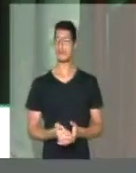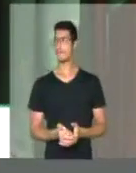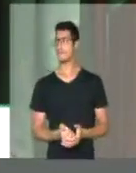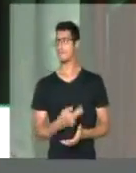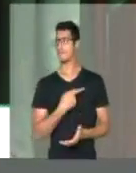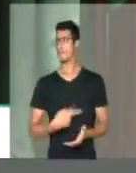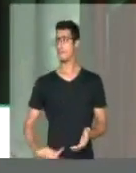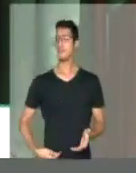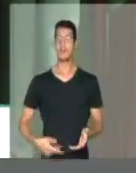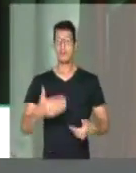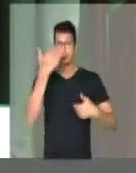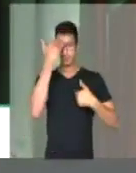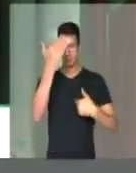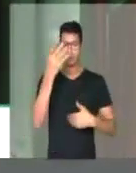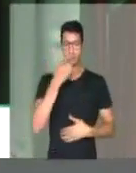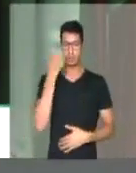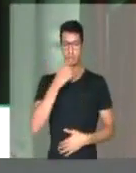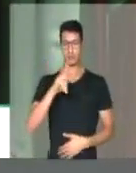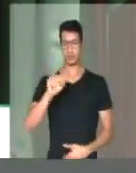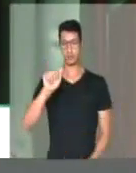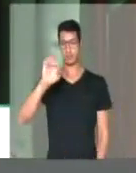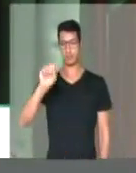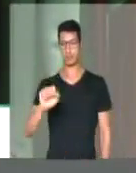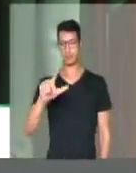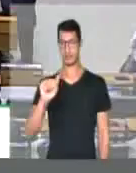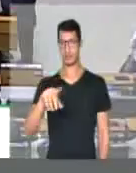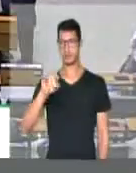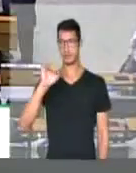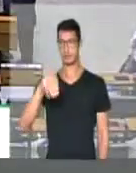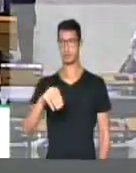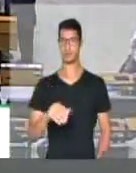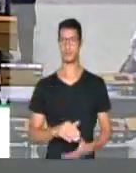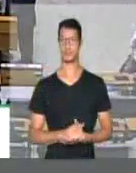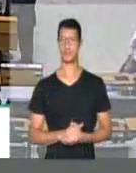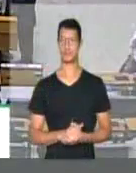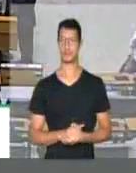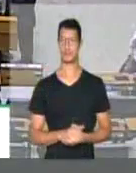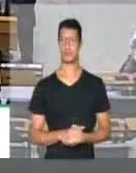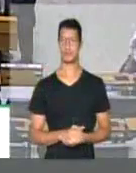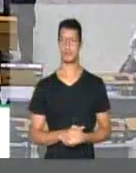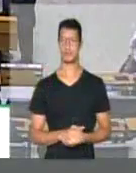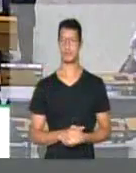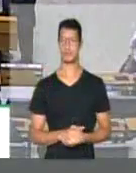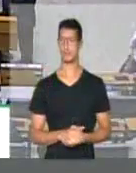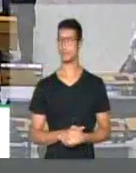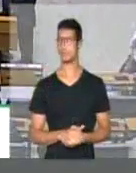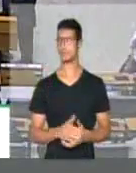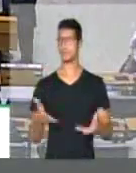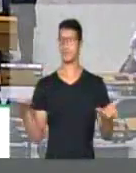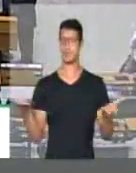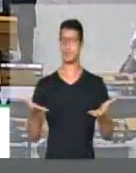Senhor presidente, muito obrigado, deputado Paes Landim. Um minutinho. Presidente, Haroldo de só concluir Oliveira, com uma enquanto frase, Vossa tá? Excelência. Minha Não. solidariedade.